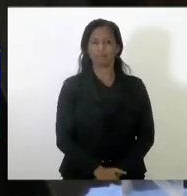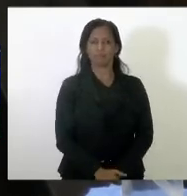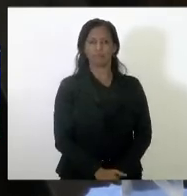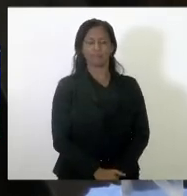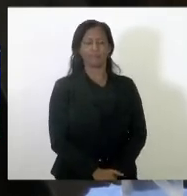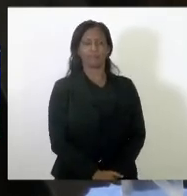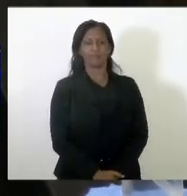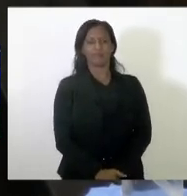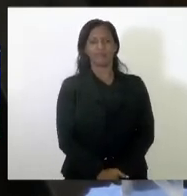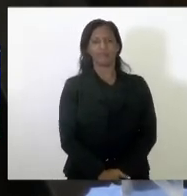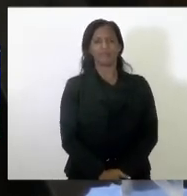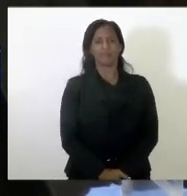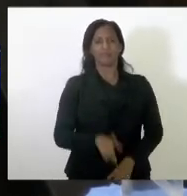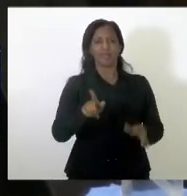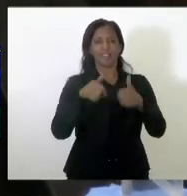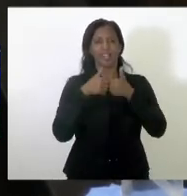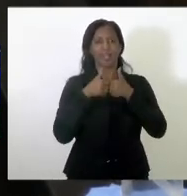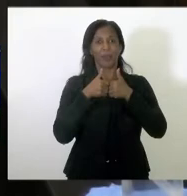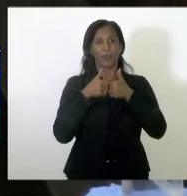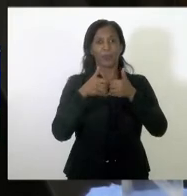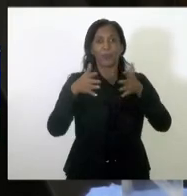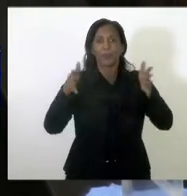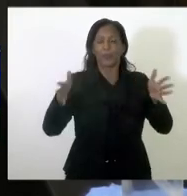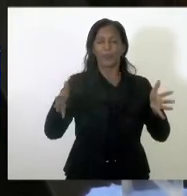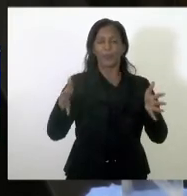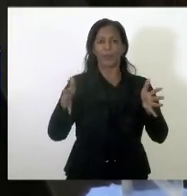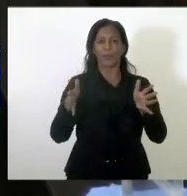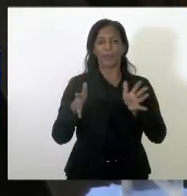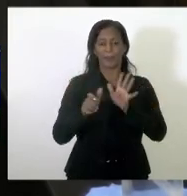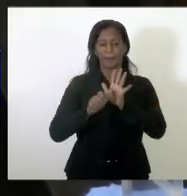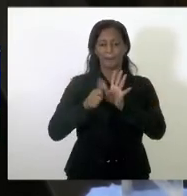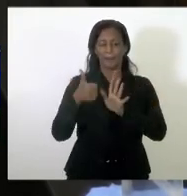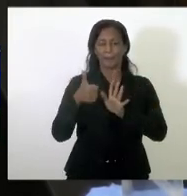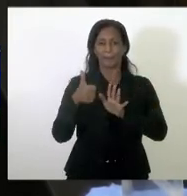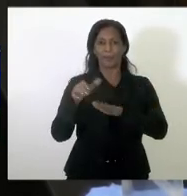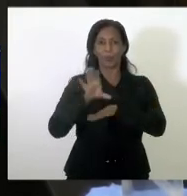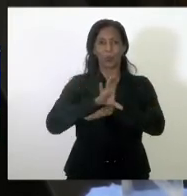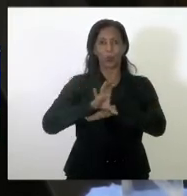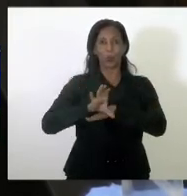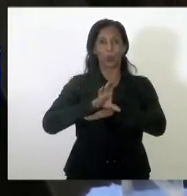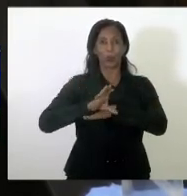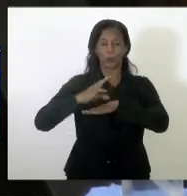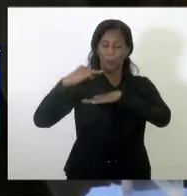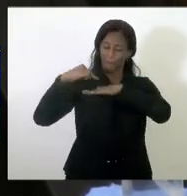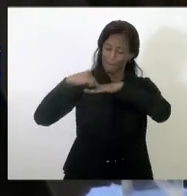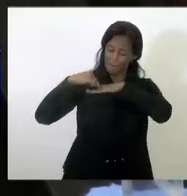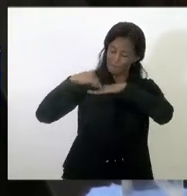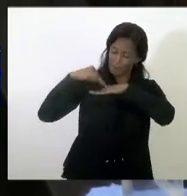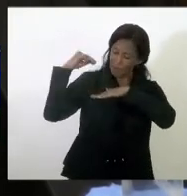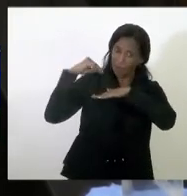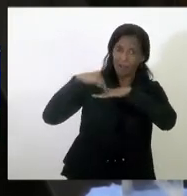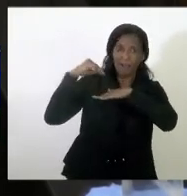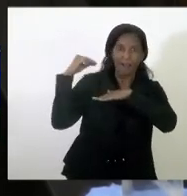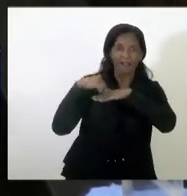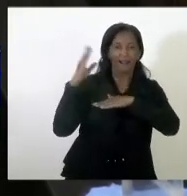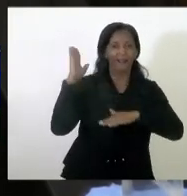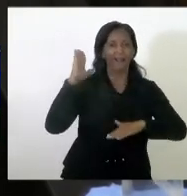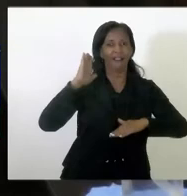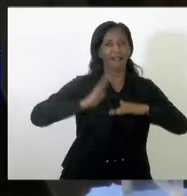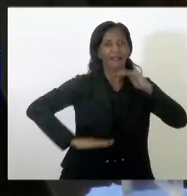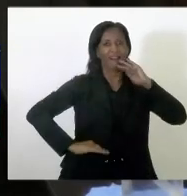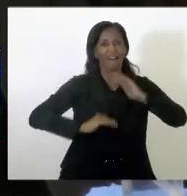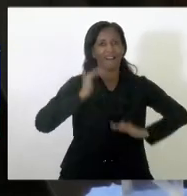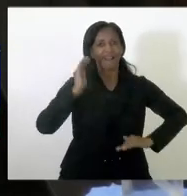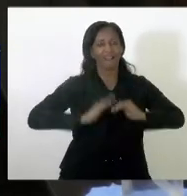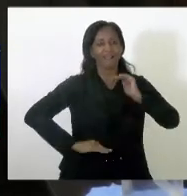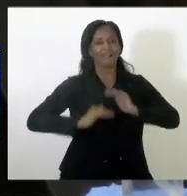foi a abertura oficial do primeiro curso de mestrado profissional em ensino,